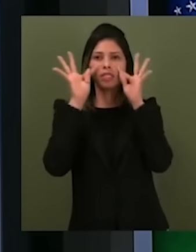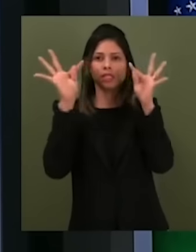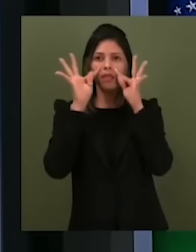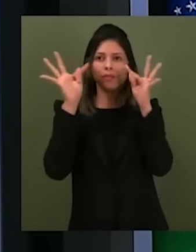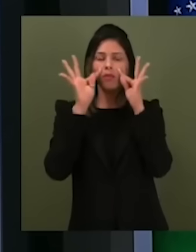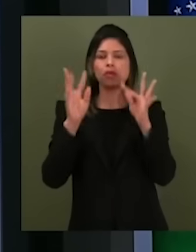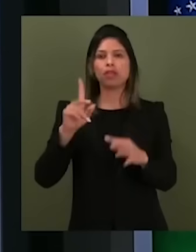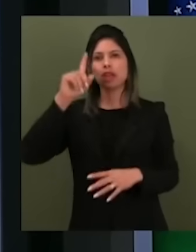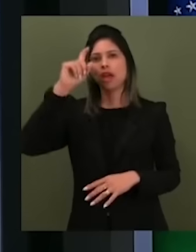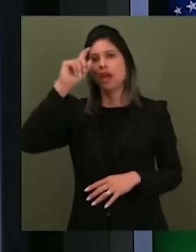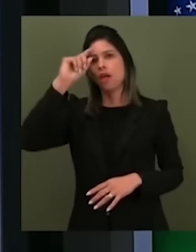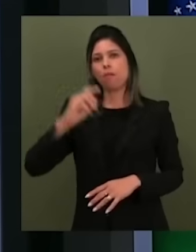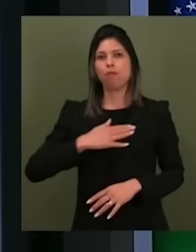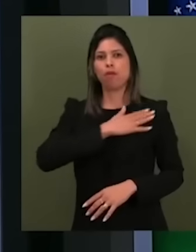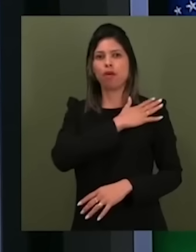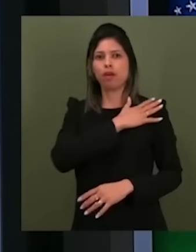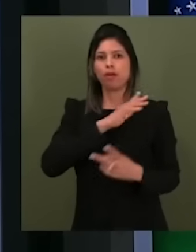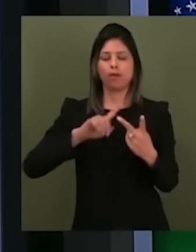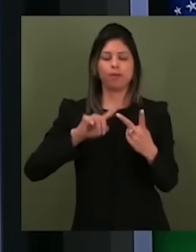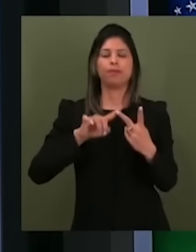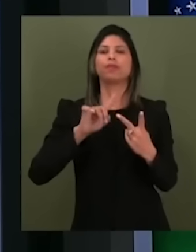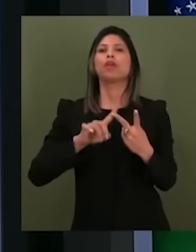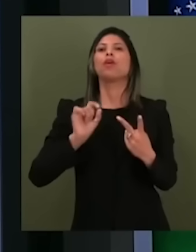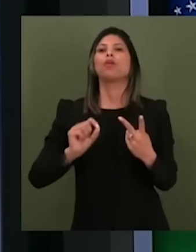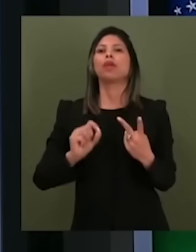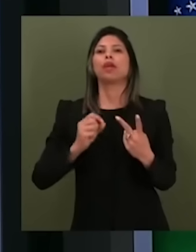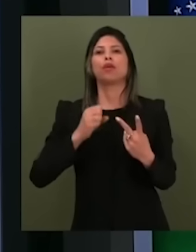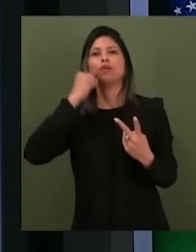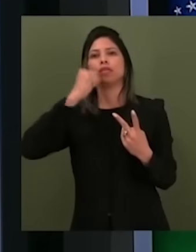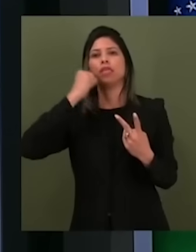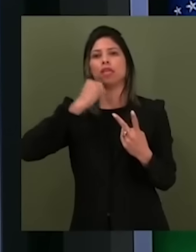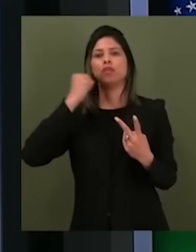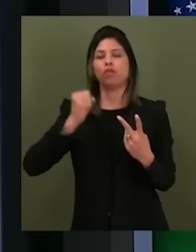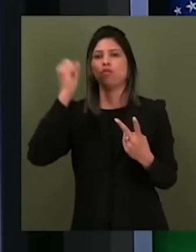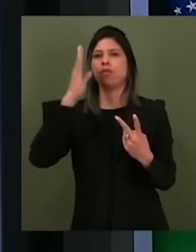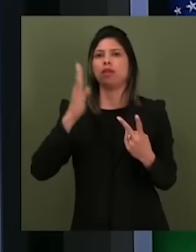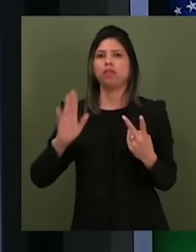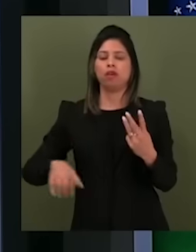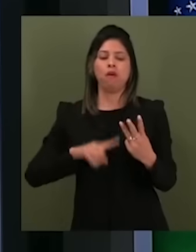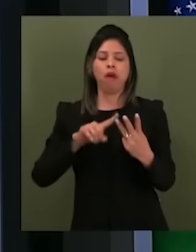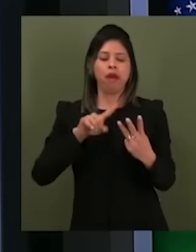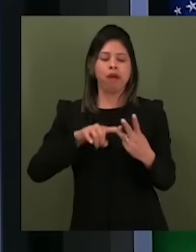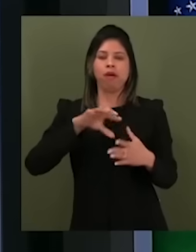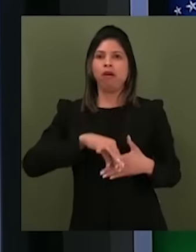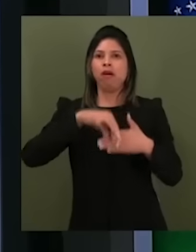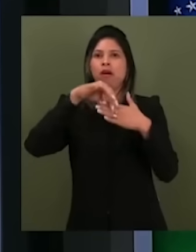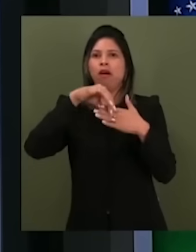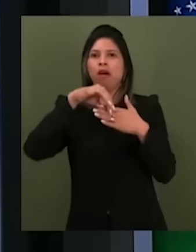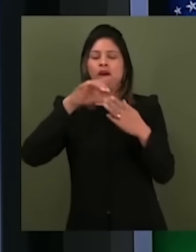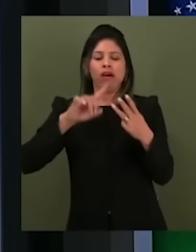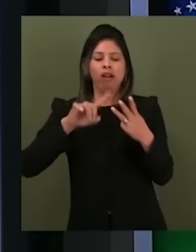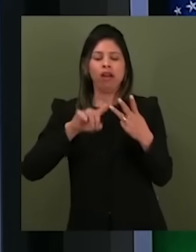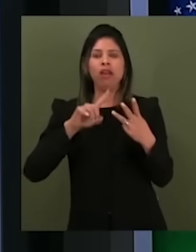ex-vice-presidente da República, senador da República e o líder Rogério Marinho. Eu disse à ministra Rosa Weber,